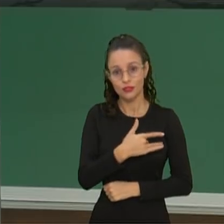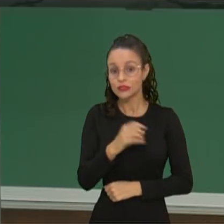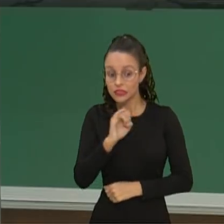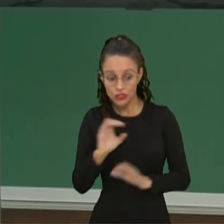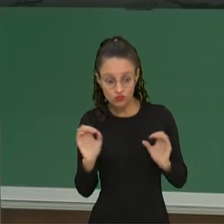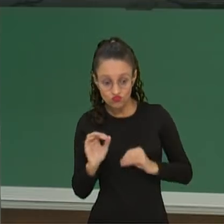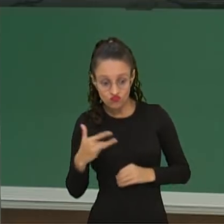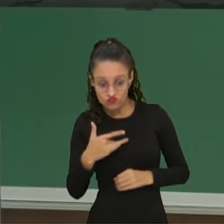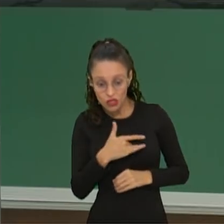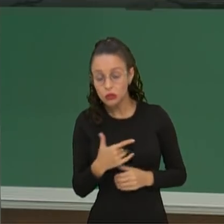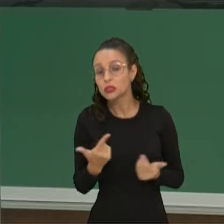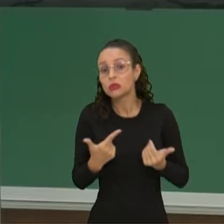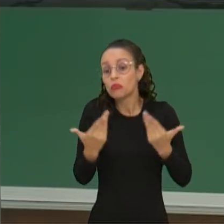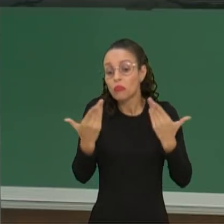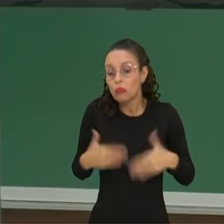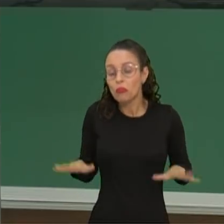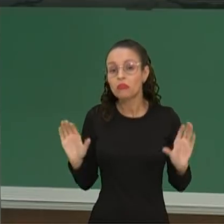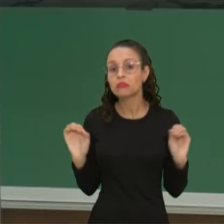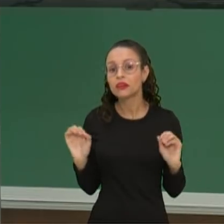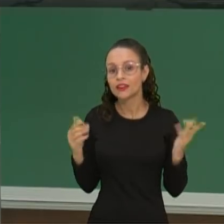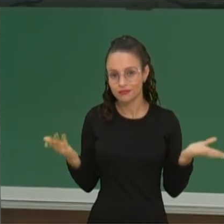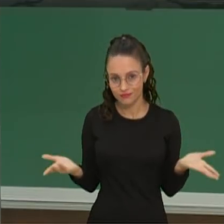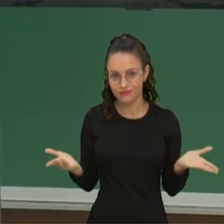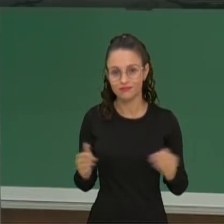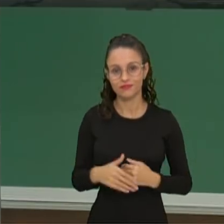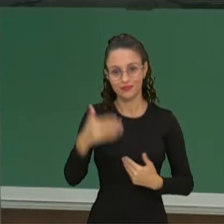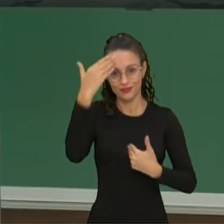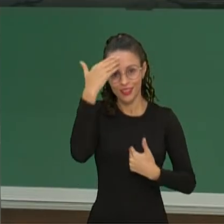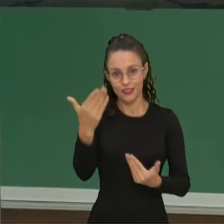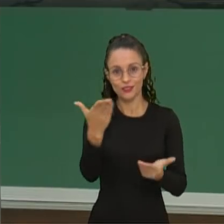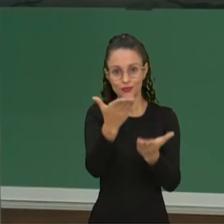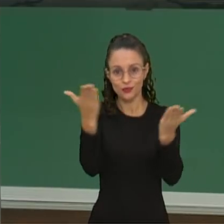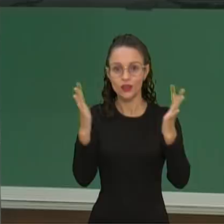saúde a gente não tem nada, não é mesmo? Então, agradeço a sua